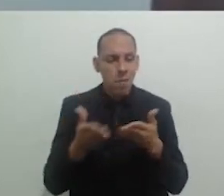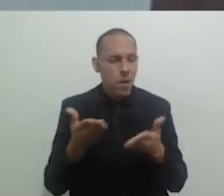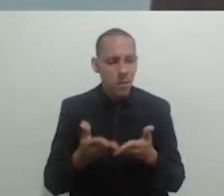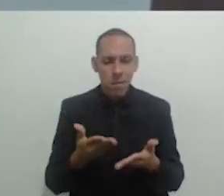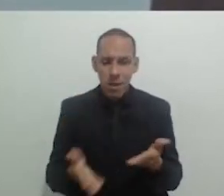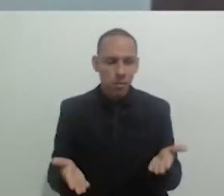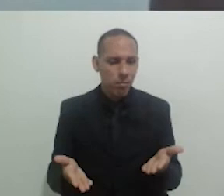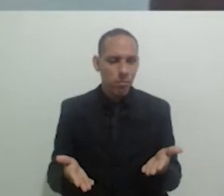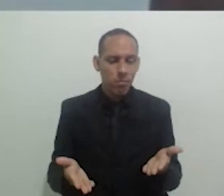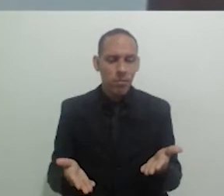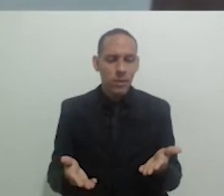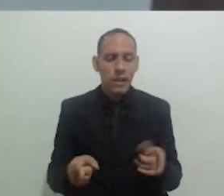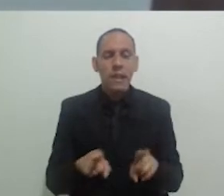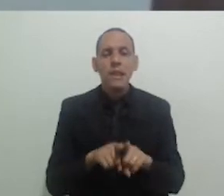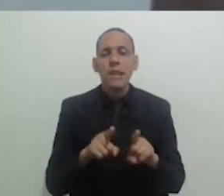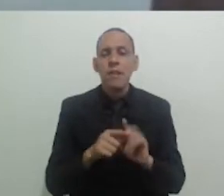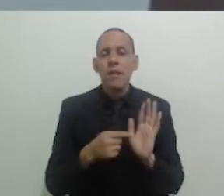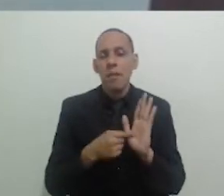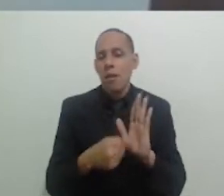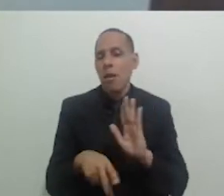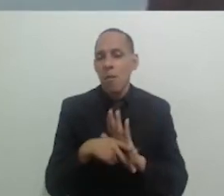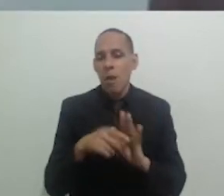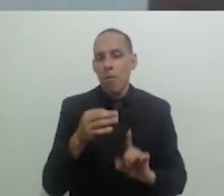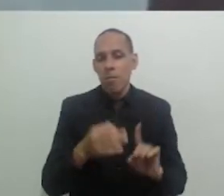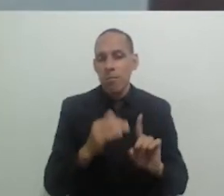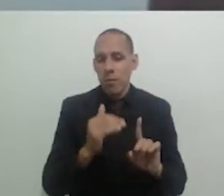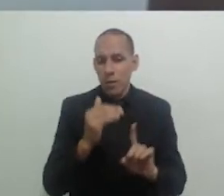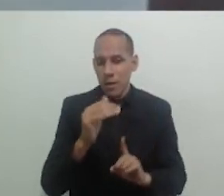exposição do desembargador Ibanez,